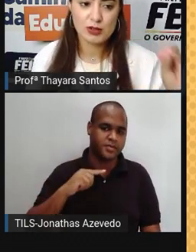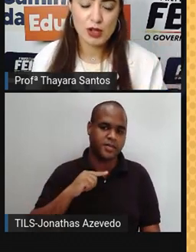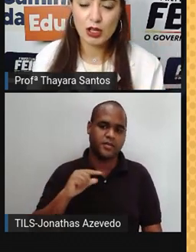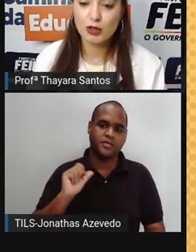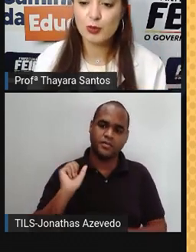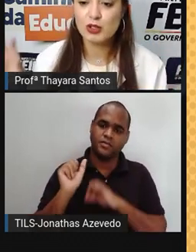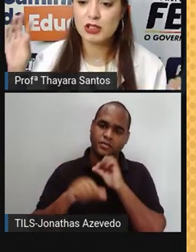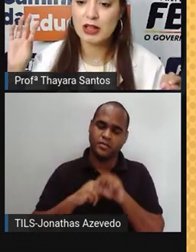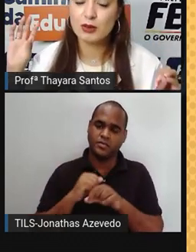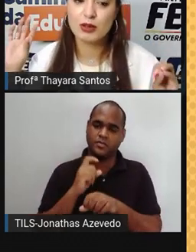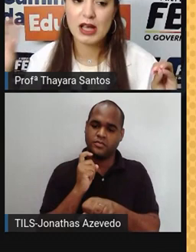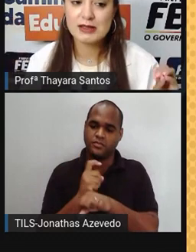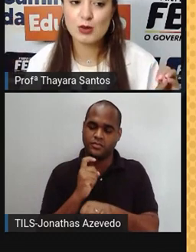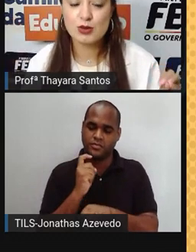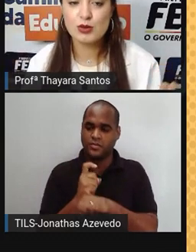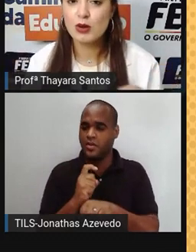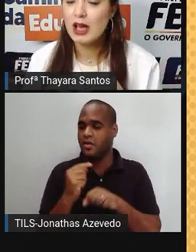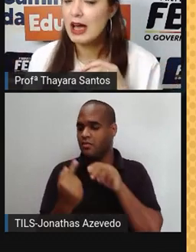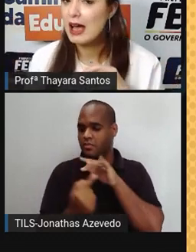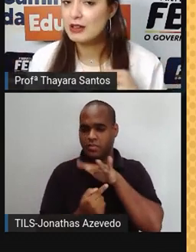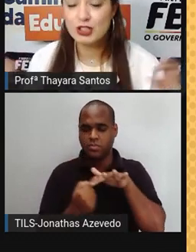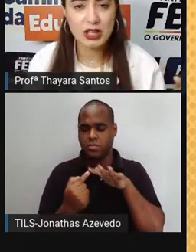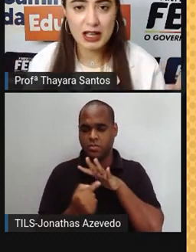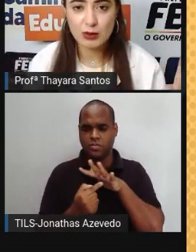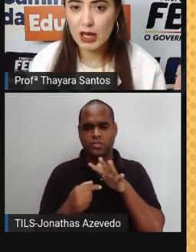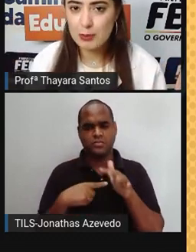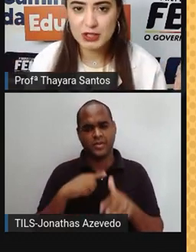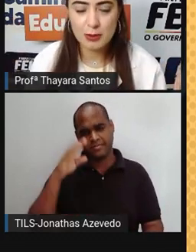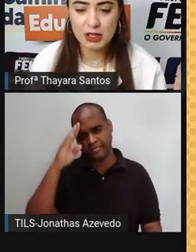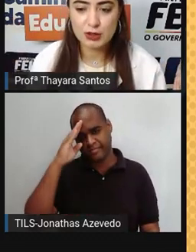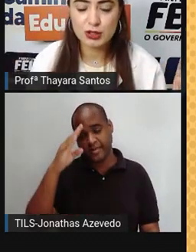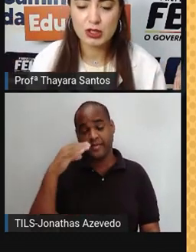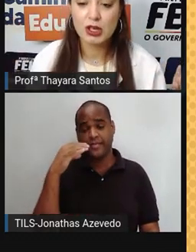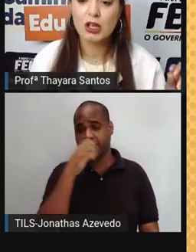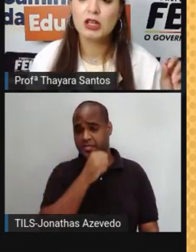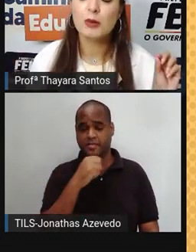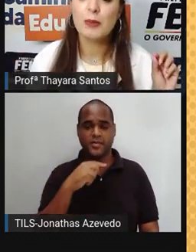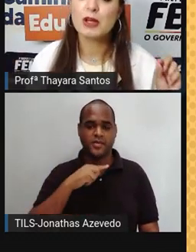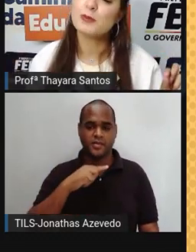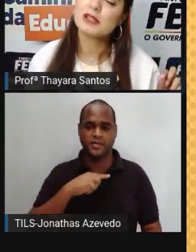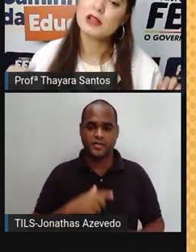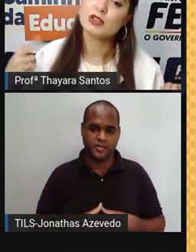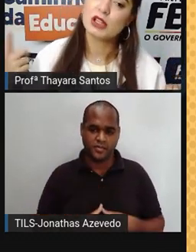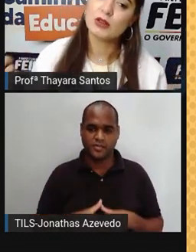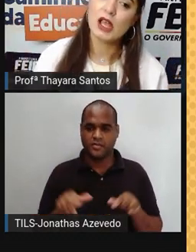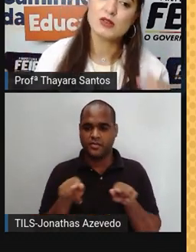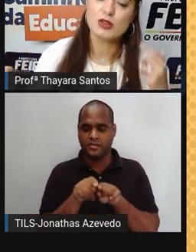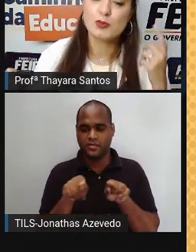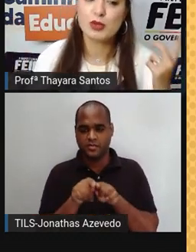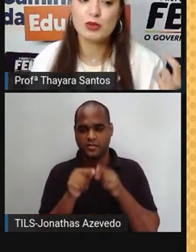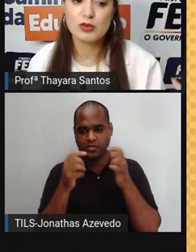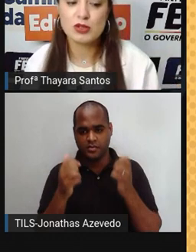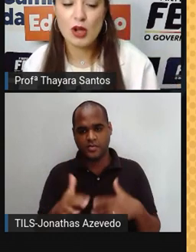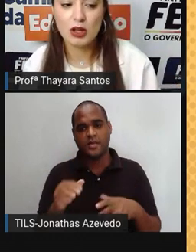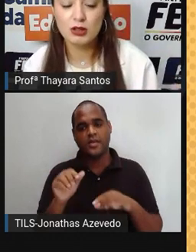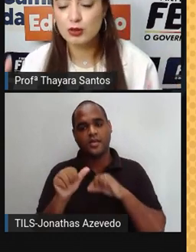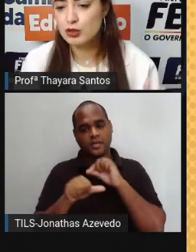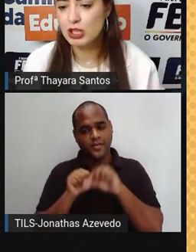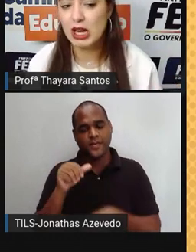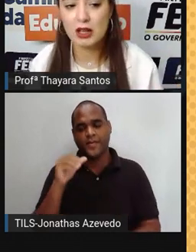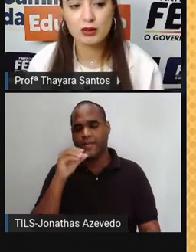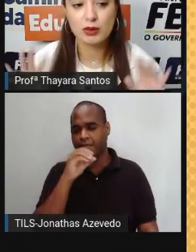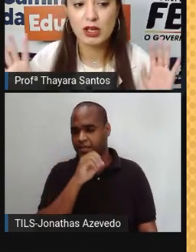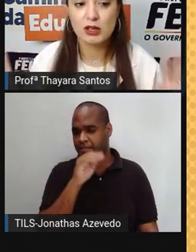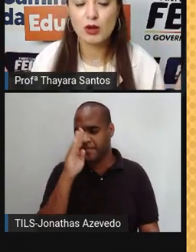do estado sólido para o estado gasoso direto e rapidamente e também pode passar do estado gasoso para o